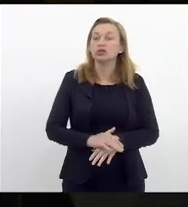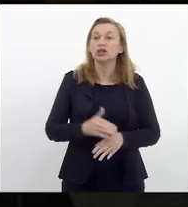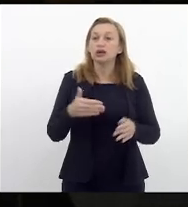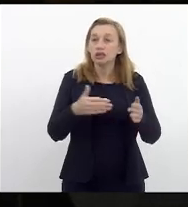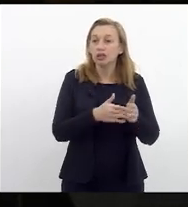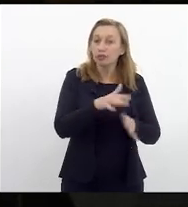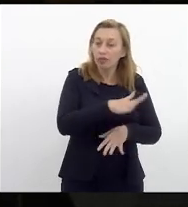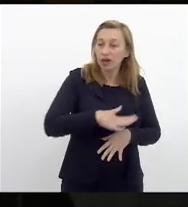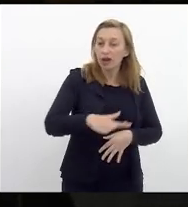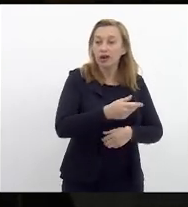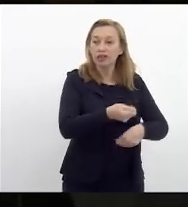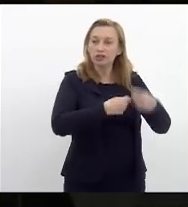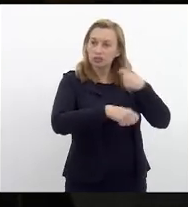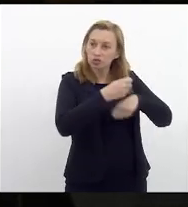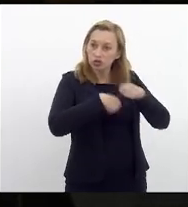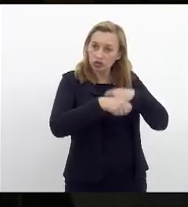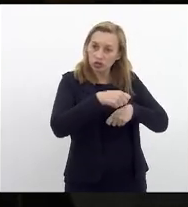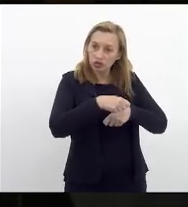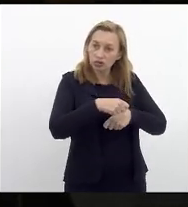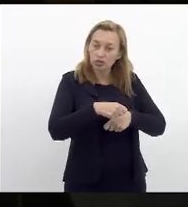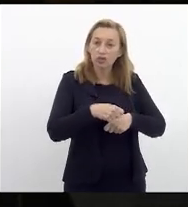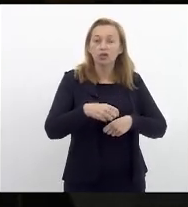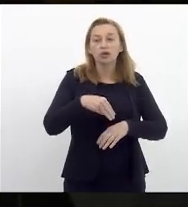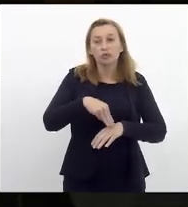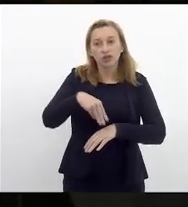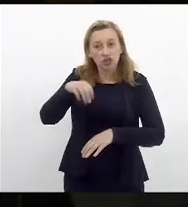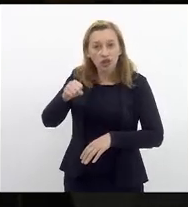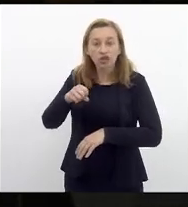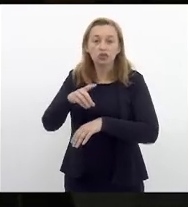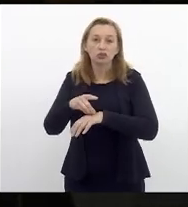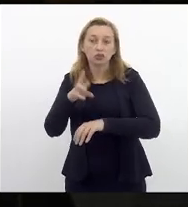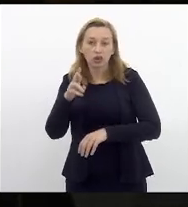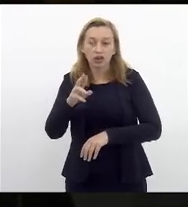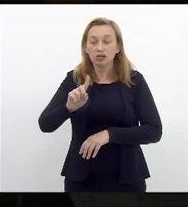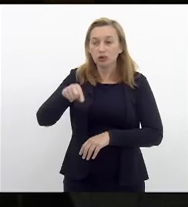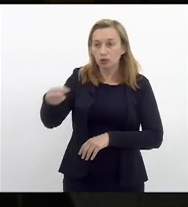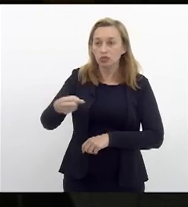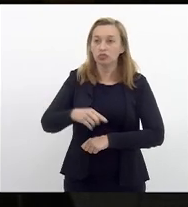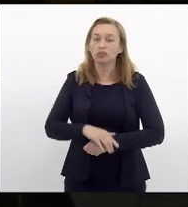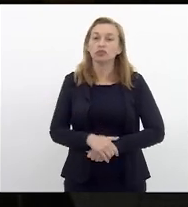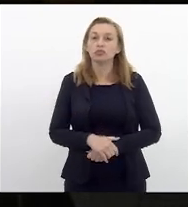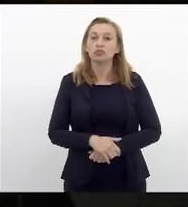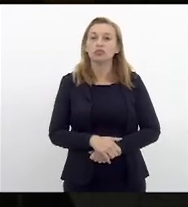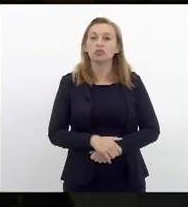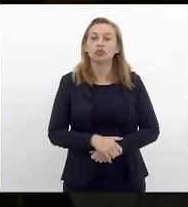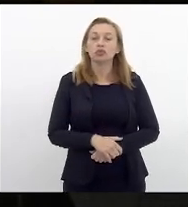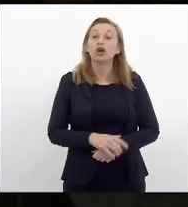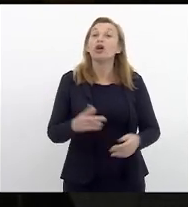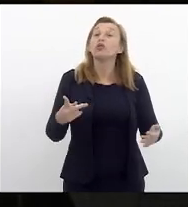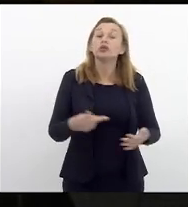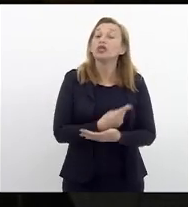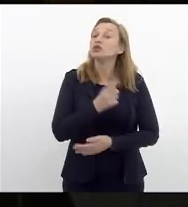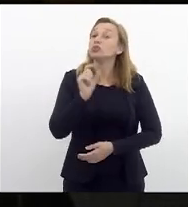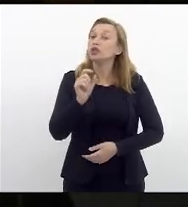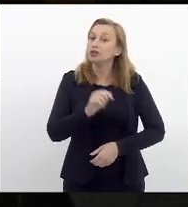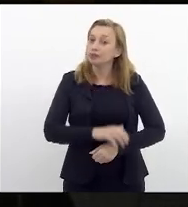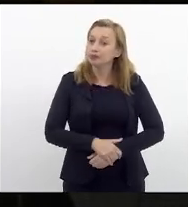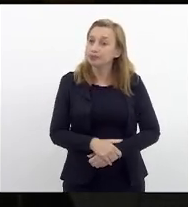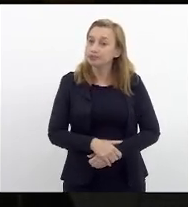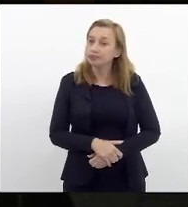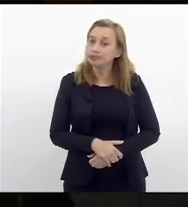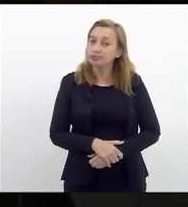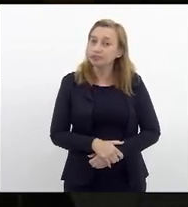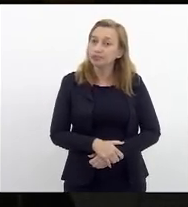áreas administrativas, fazem mestrados, doutorados, etc. Ocorre que